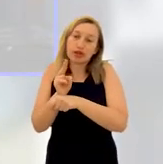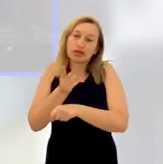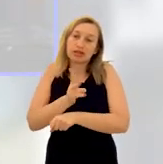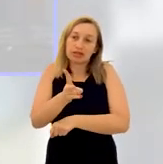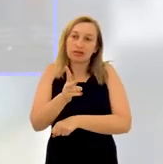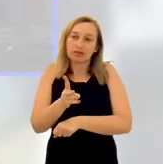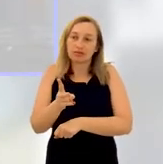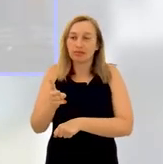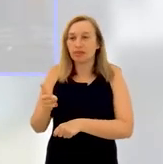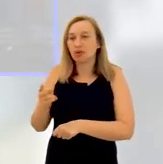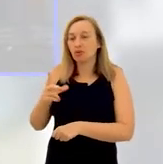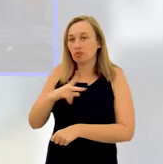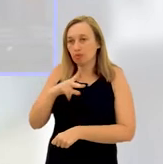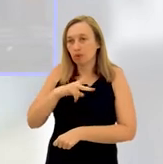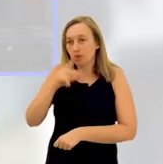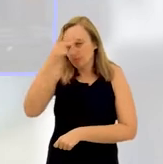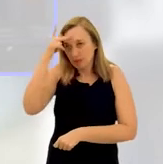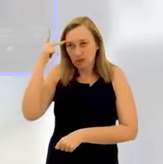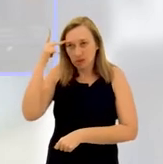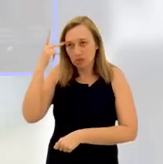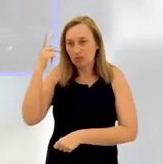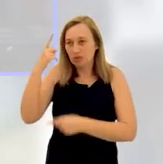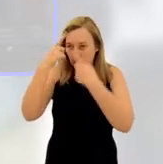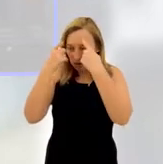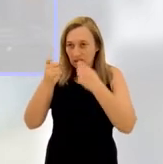vigiada o tempo todo pelo próprio agressor, é isso?